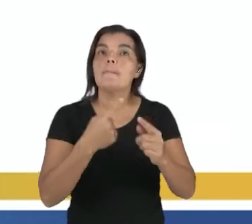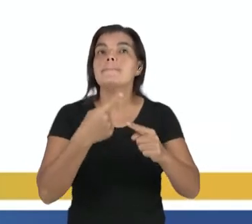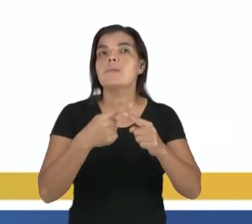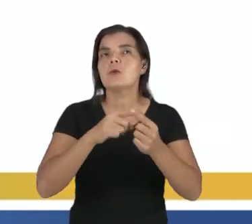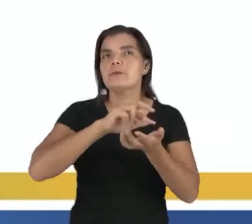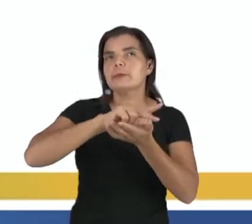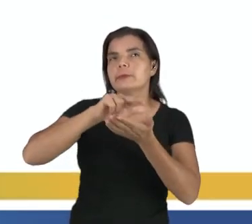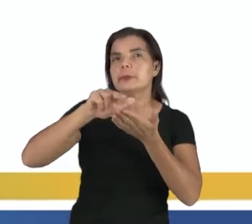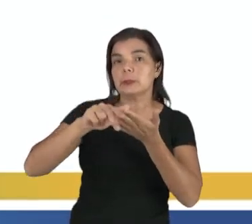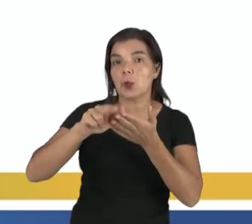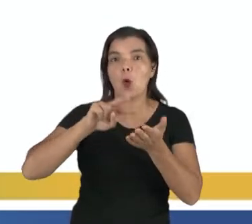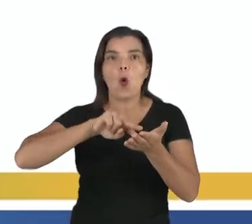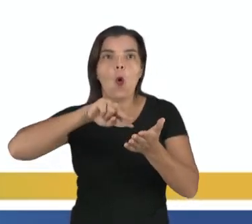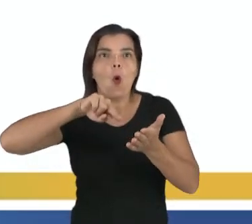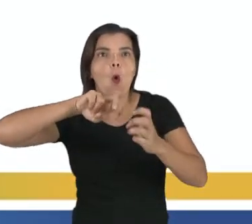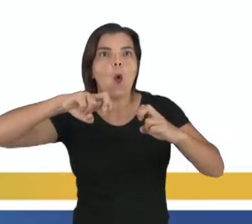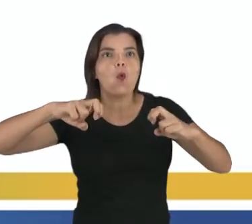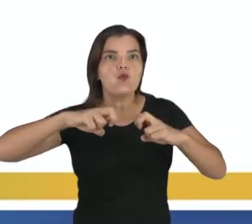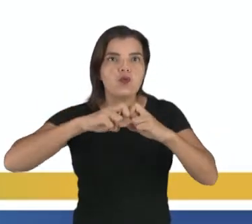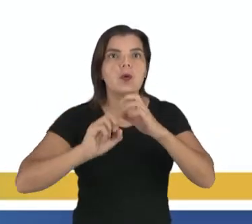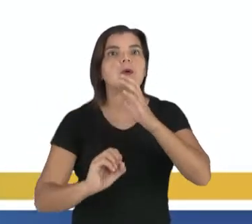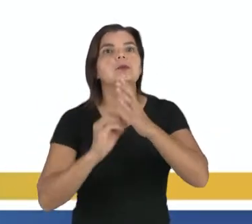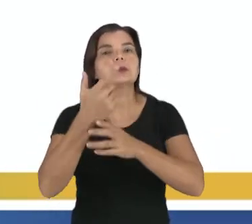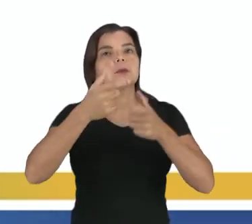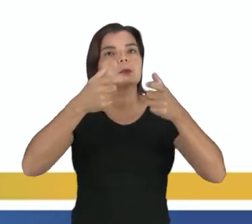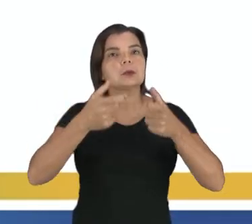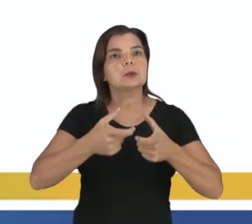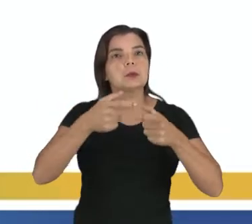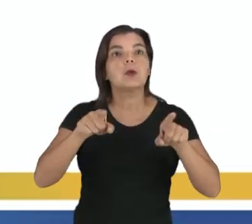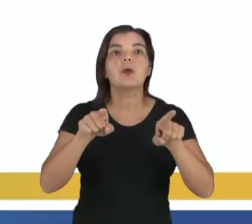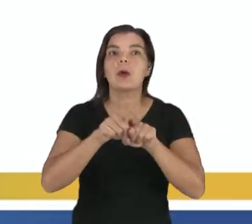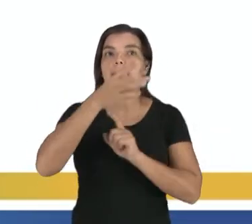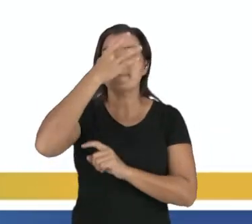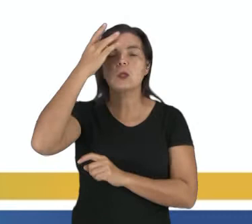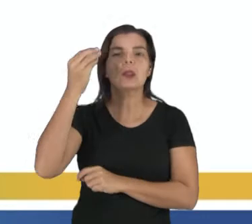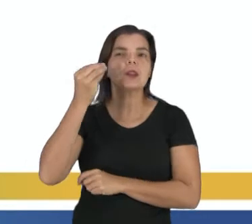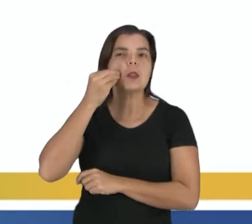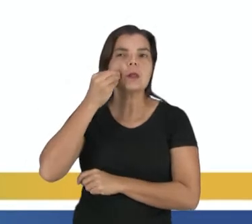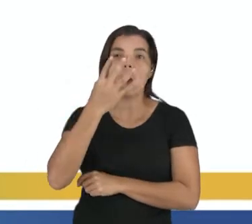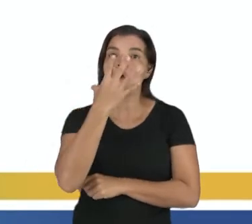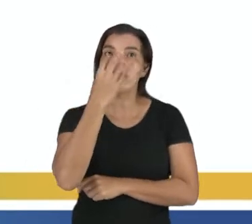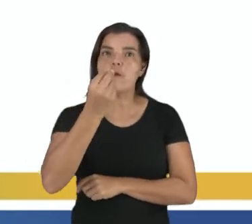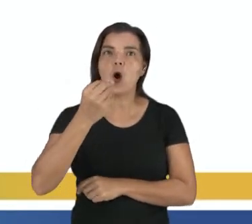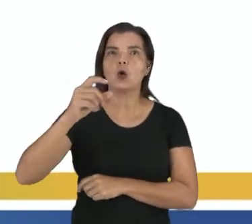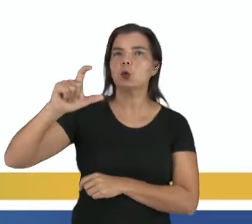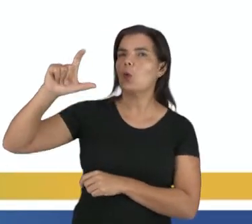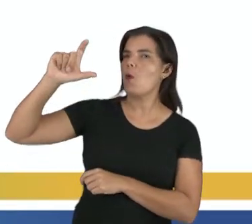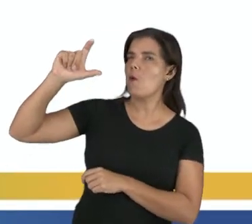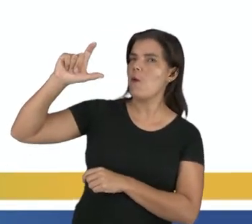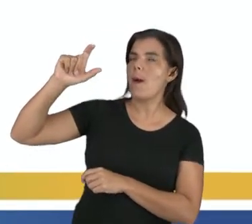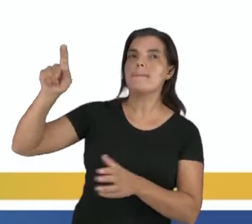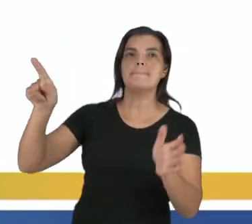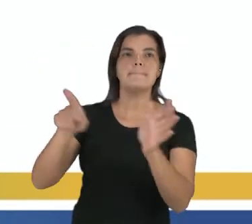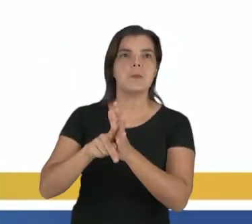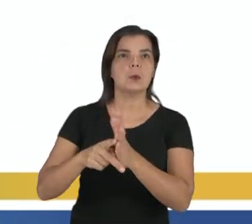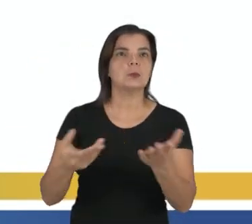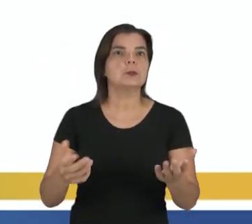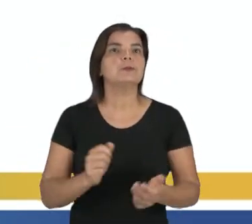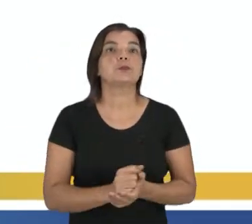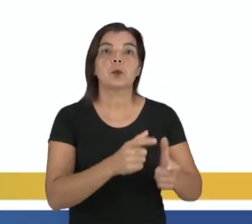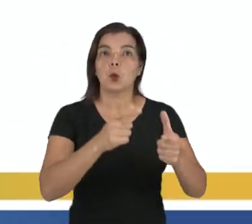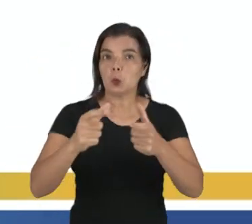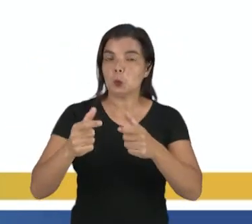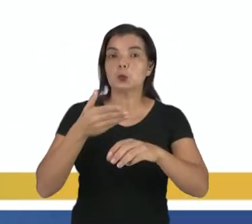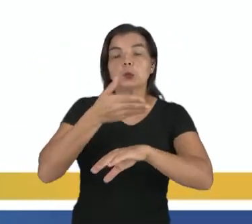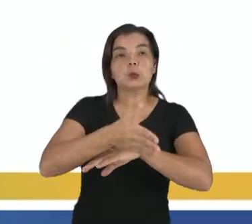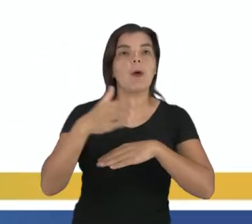dos diversos acidentes que aconteceram nesses lugares enquanto pessoas tentavam tirar fotografias de si mesmas.